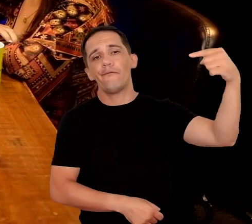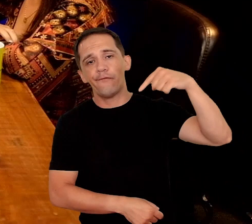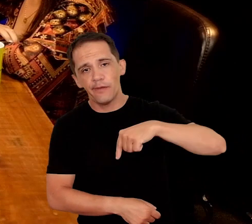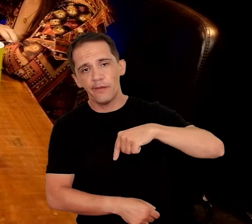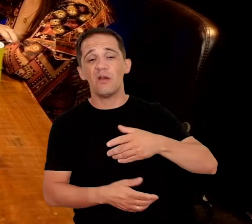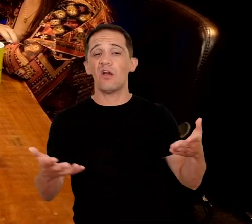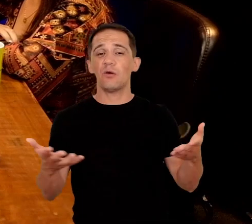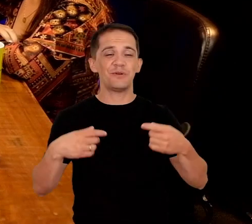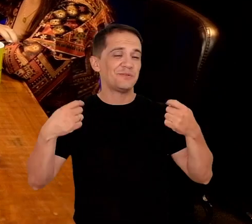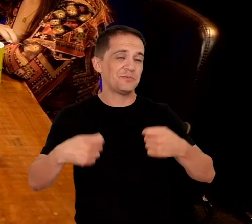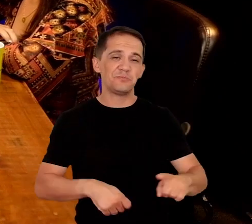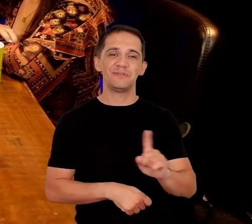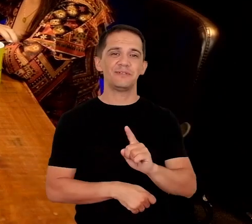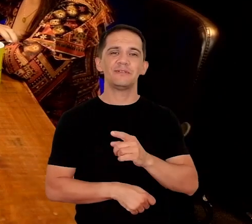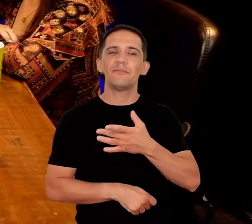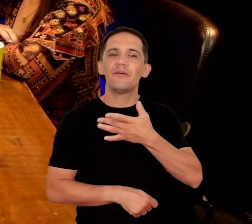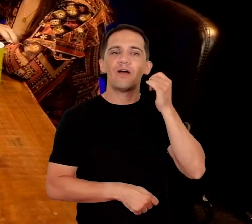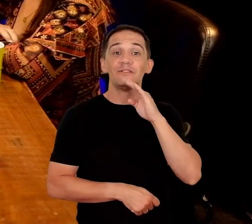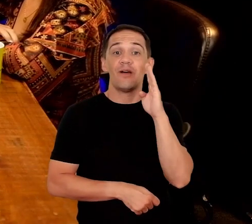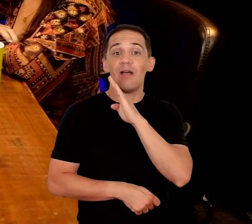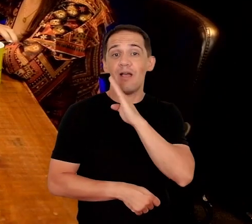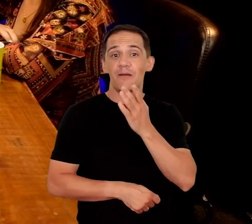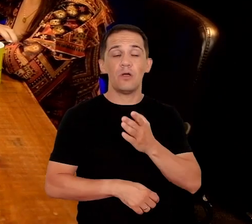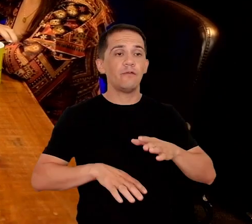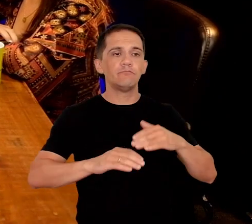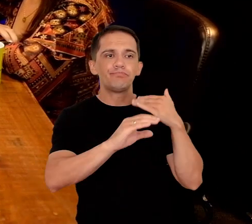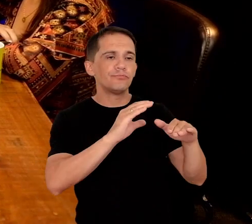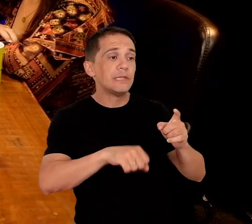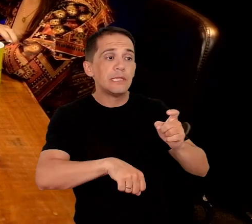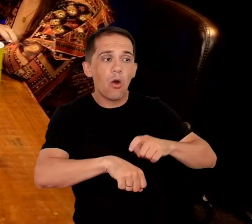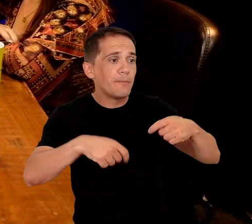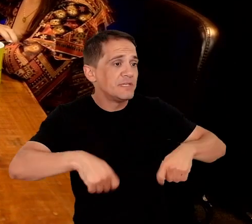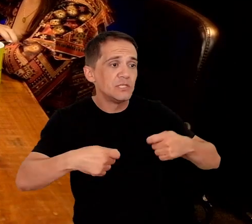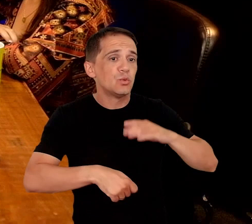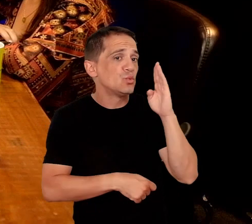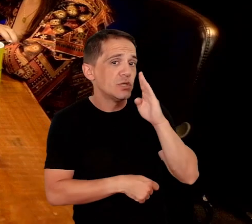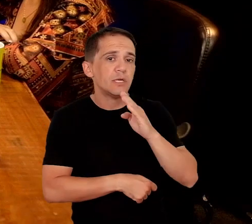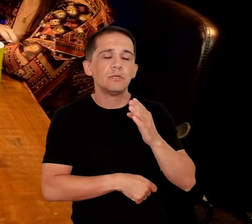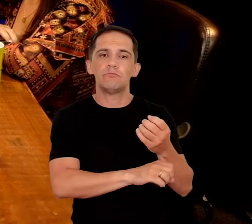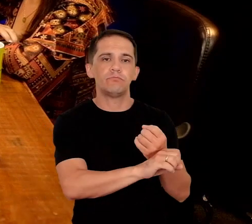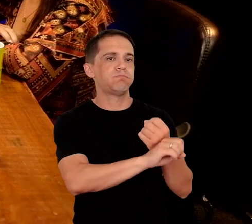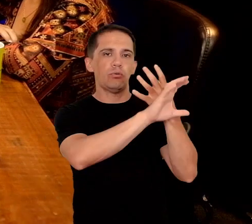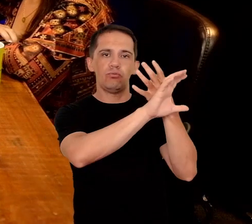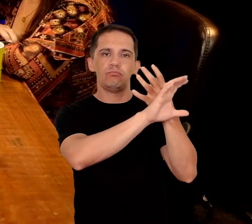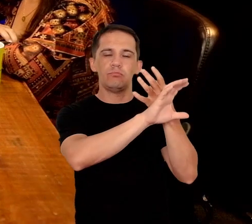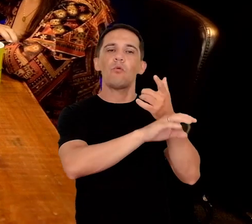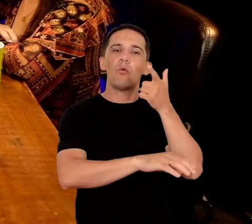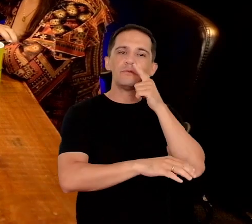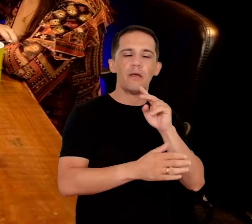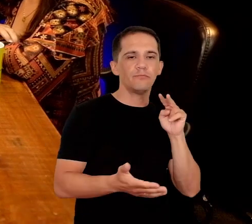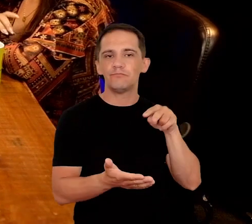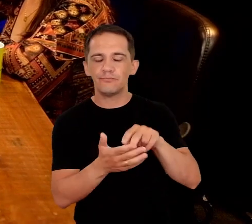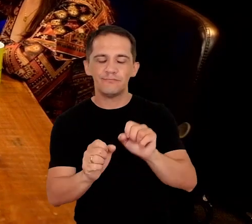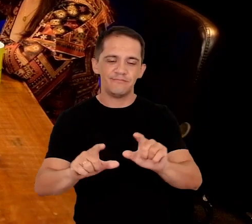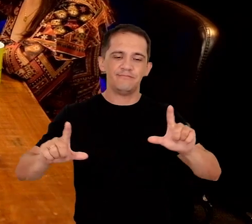muito mais prático, né? Mais prático, mais rápido. Muitas vezes, estou precisando agora, entra numa chamada de vídeo aí e tal, a gente entra. E daí